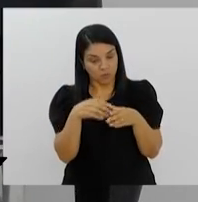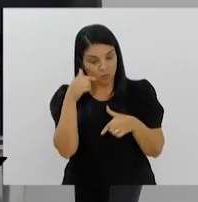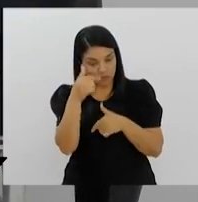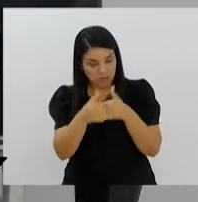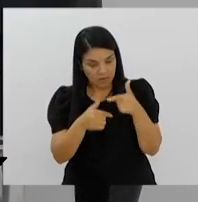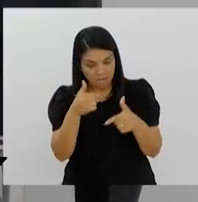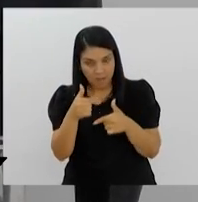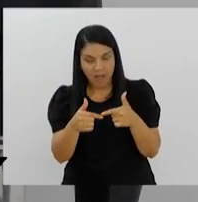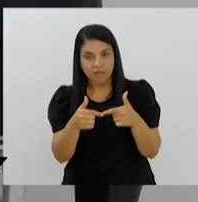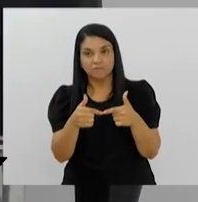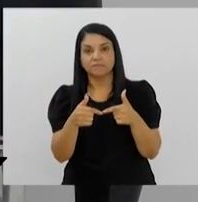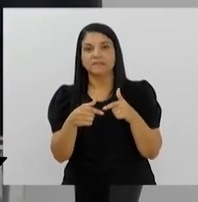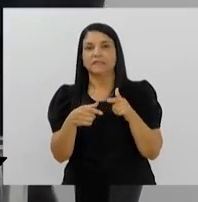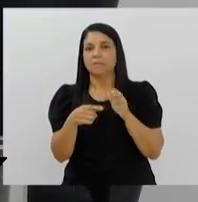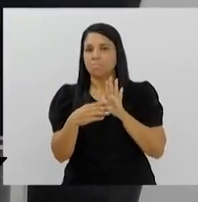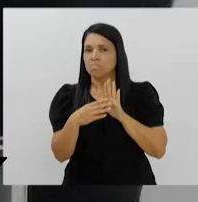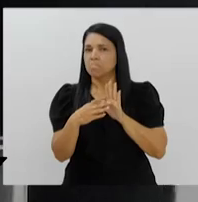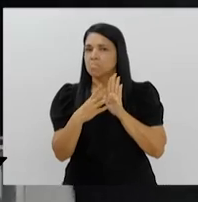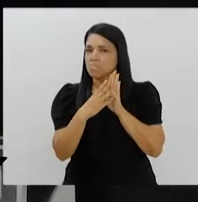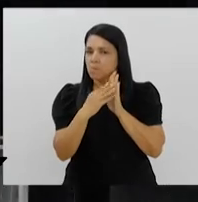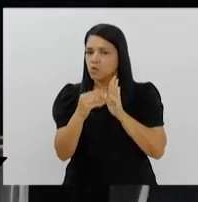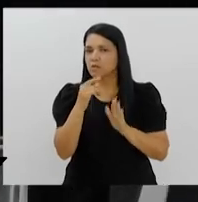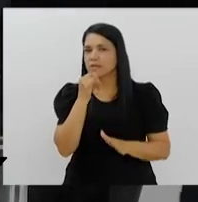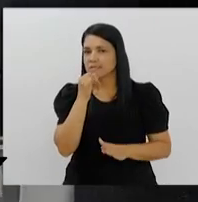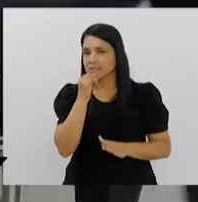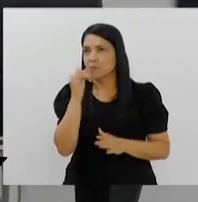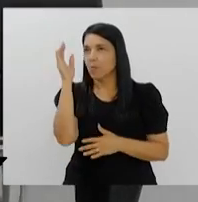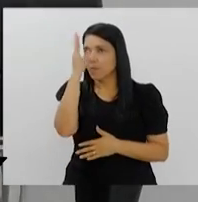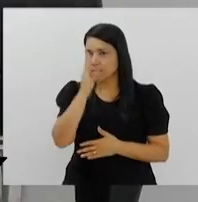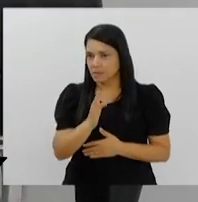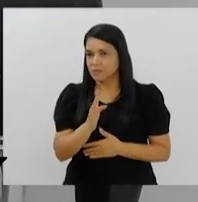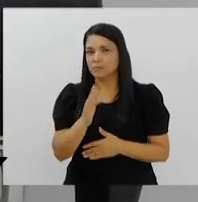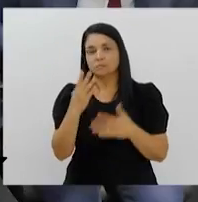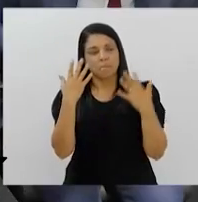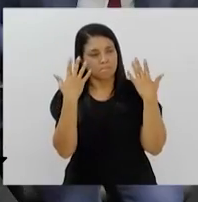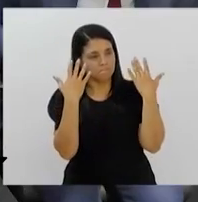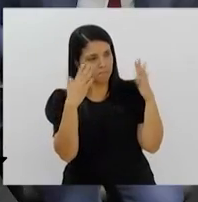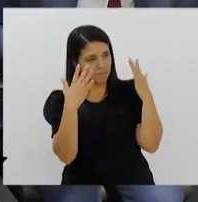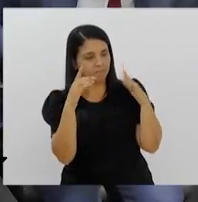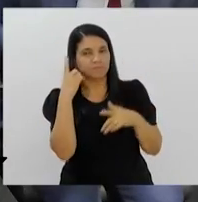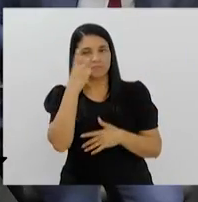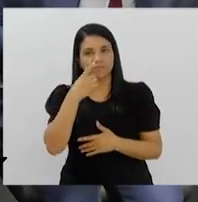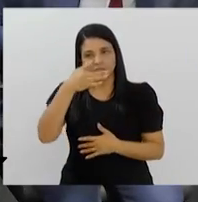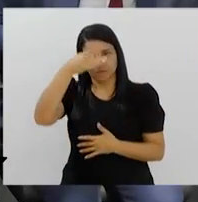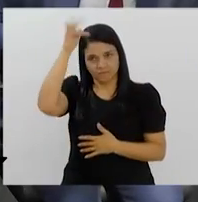fazendo vai dar exemplo para todo o Brasil Parabéns aí Deputado